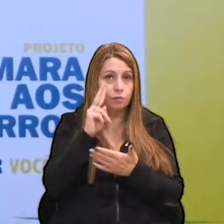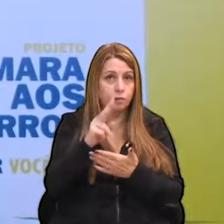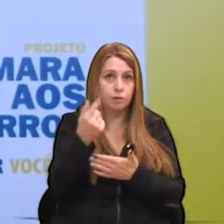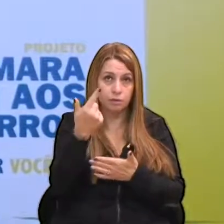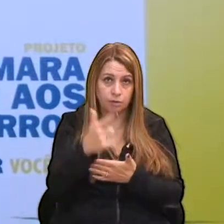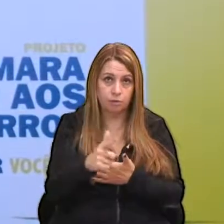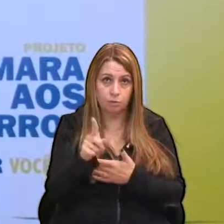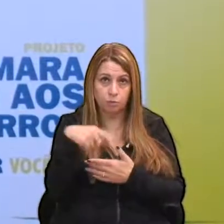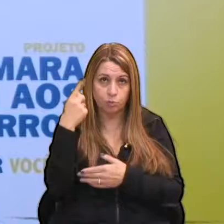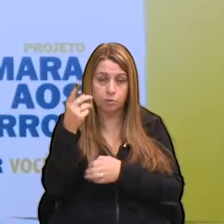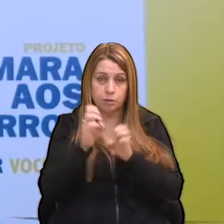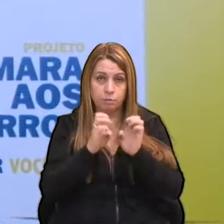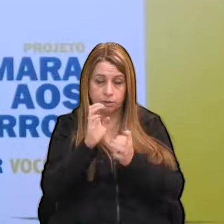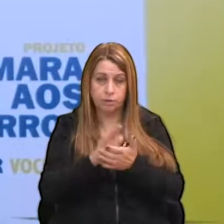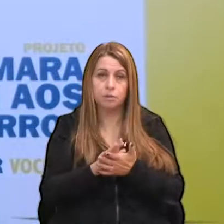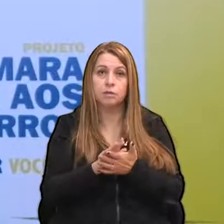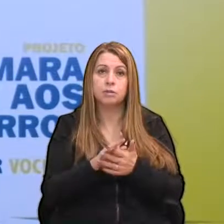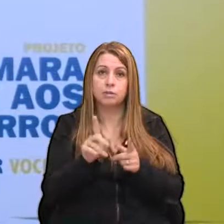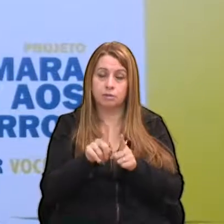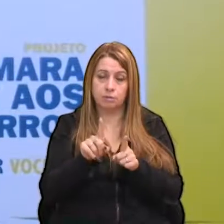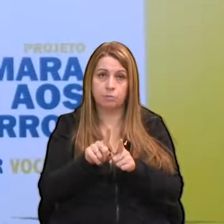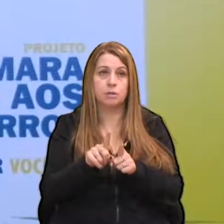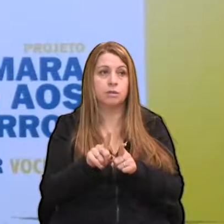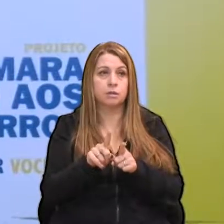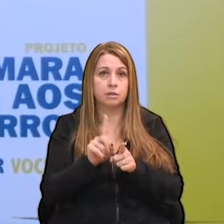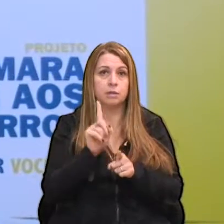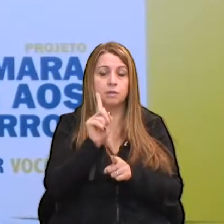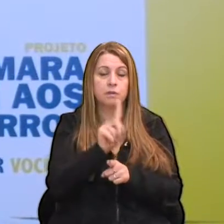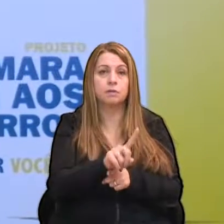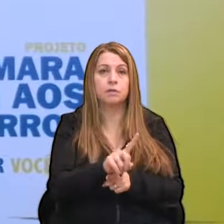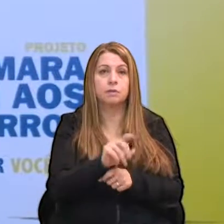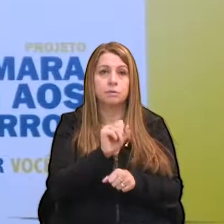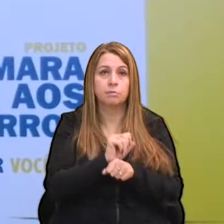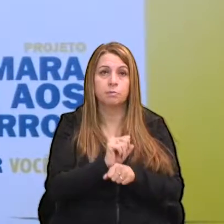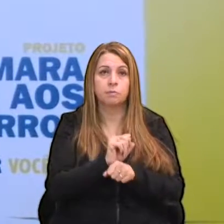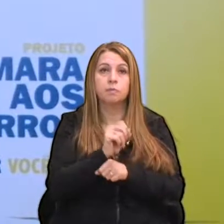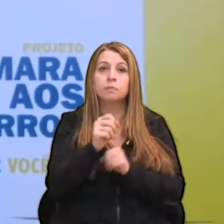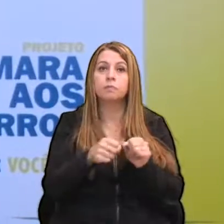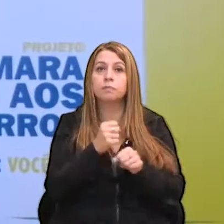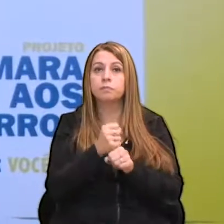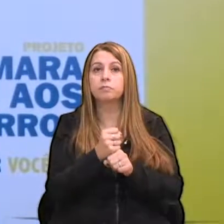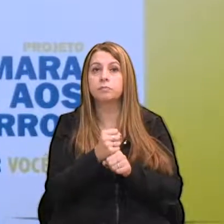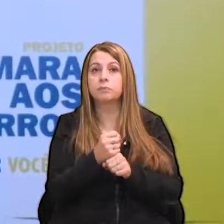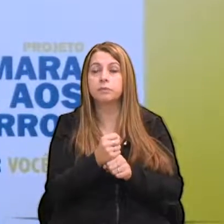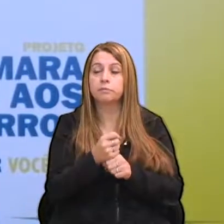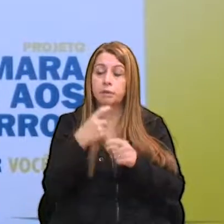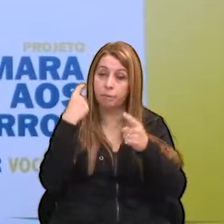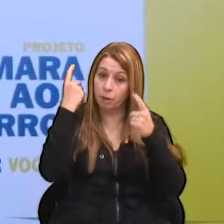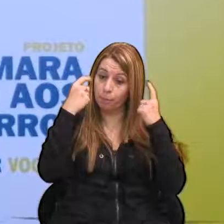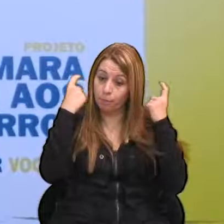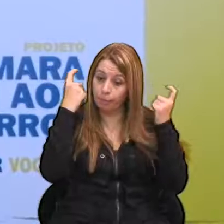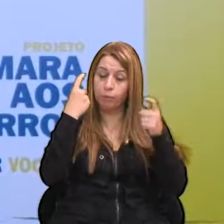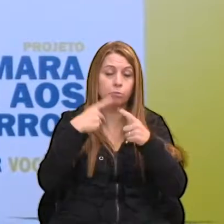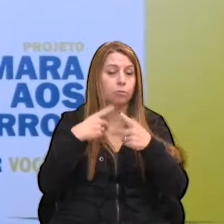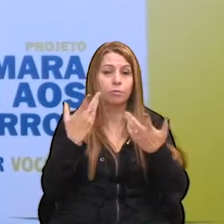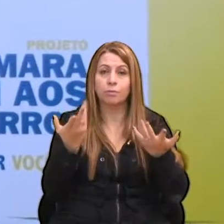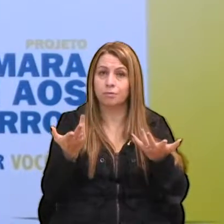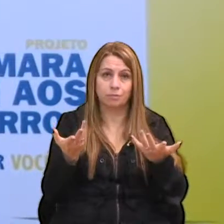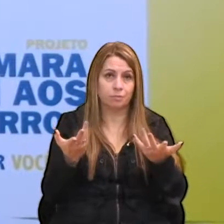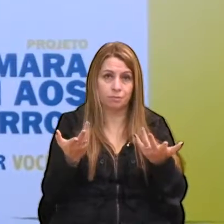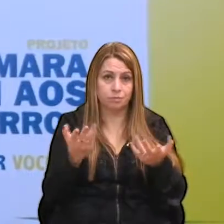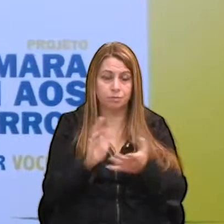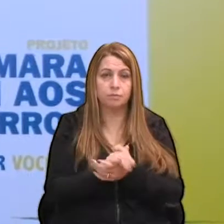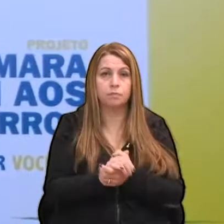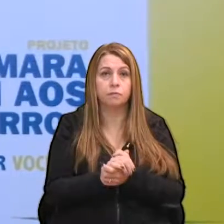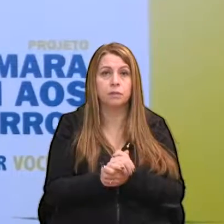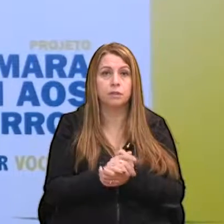novo por outras empresas e também ele foi paralisado agora nesse ano. Então, a gente fica preocupado, por que isso aí? O porquê?